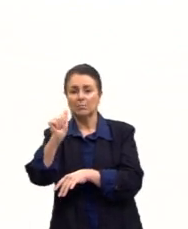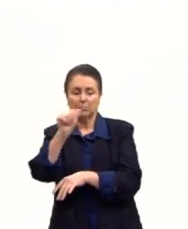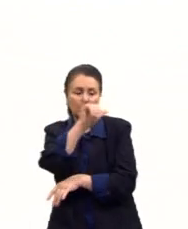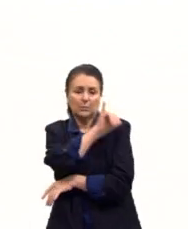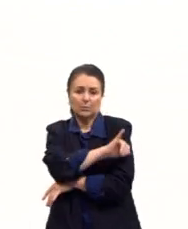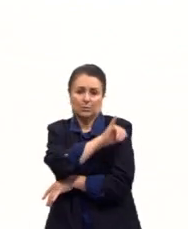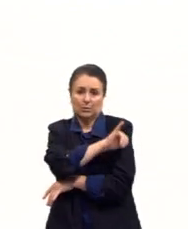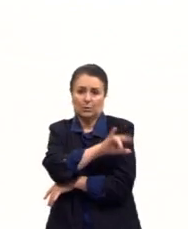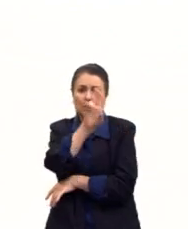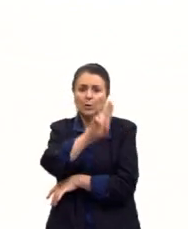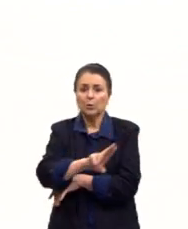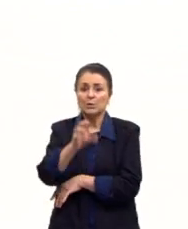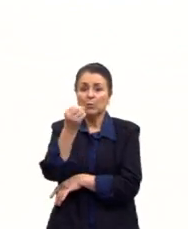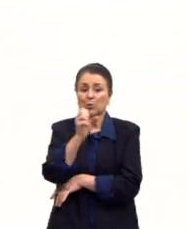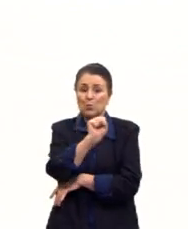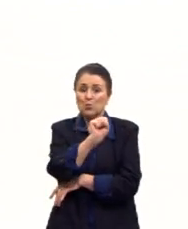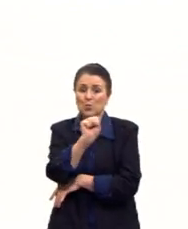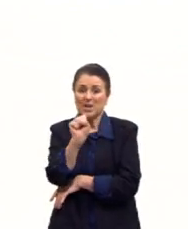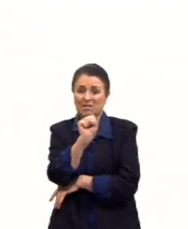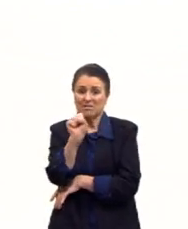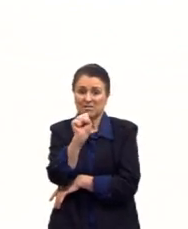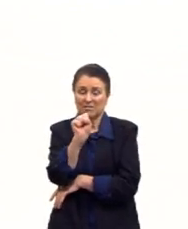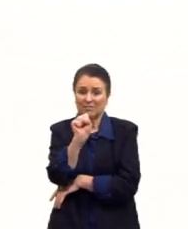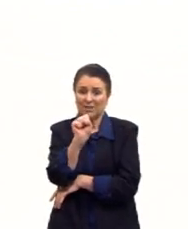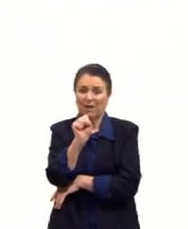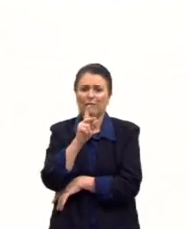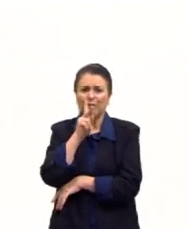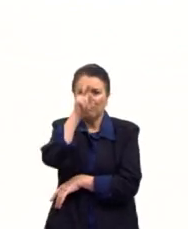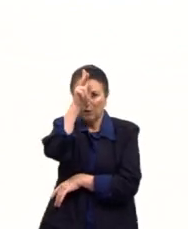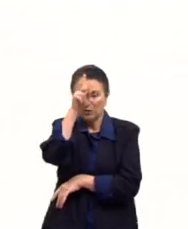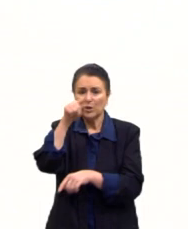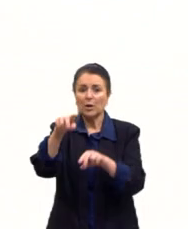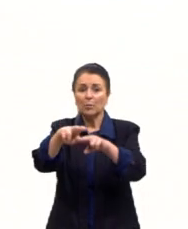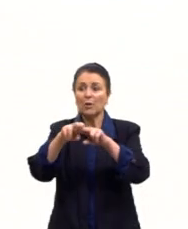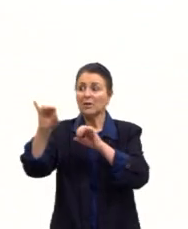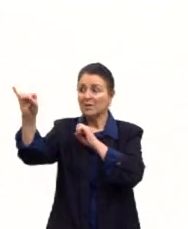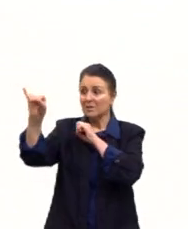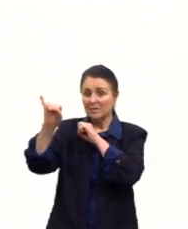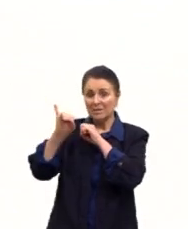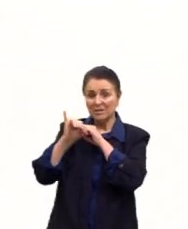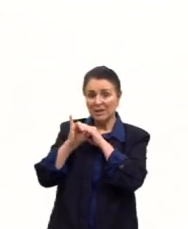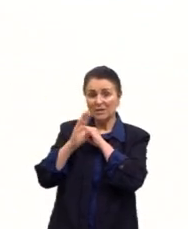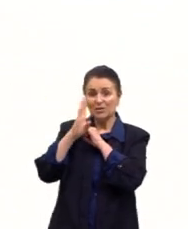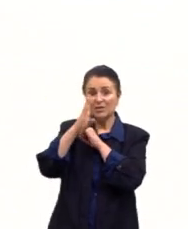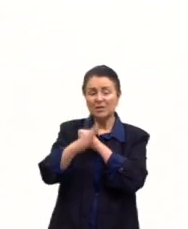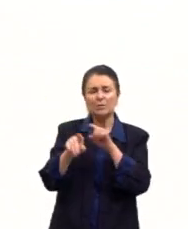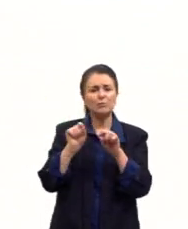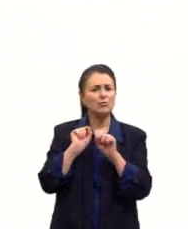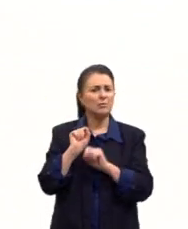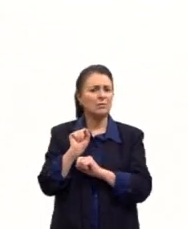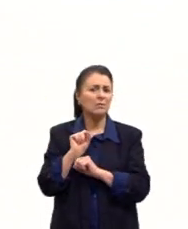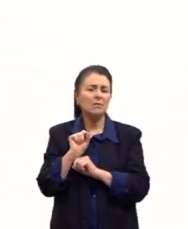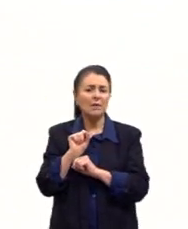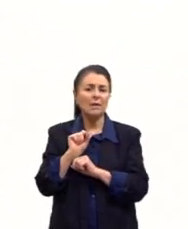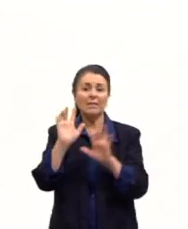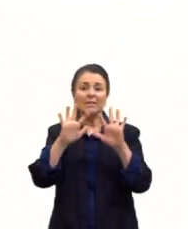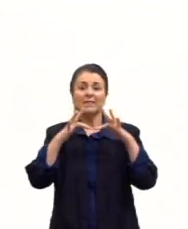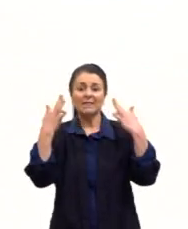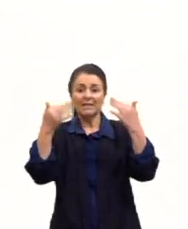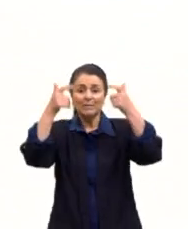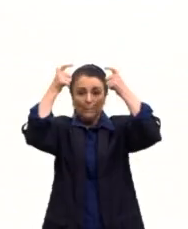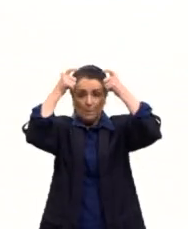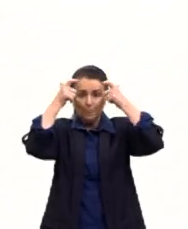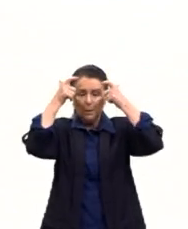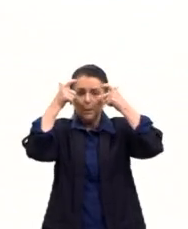Por causa da imigração direta da família real né que veio então se tu parar para pensar é